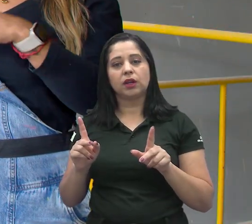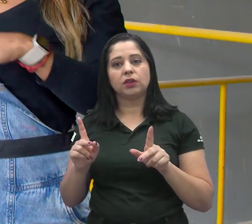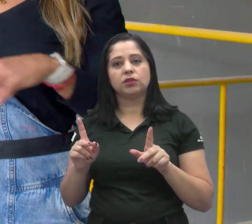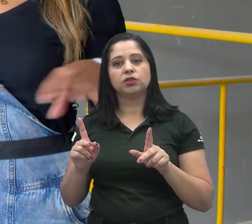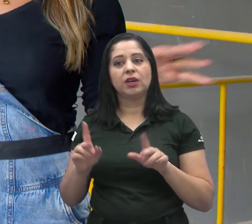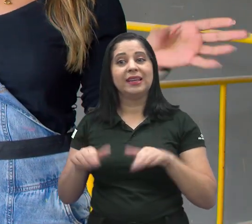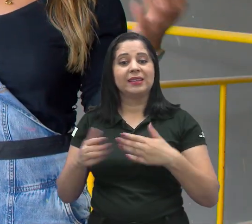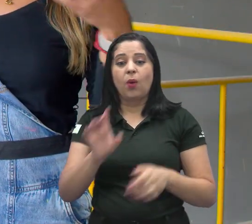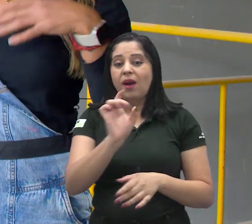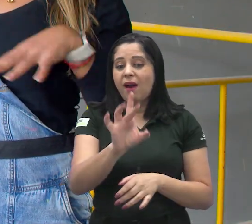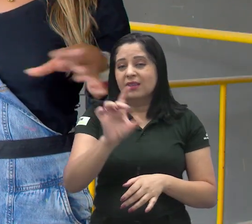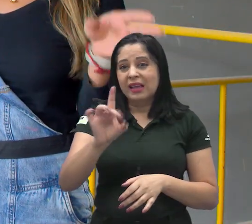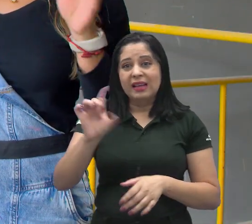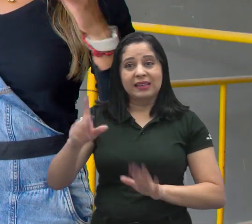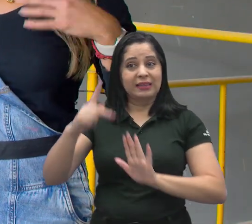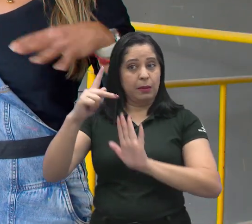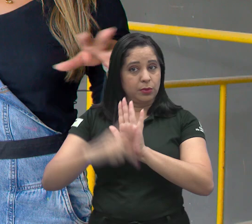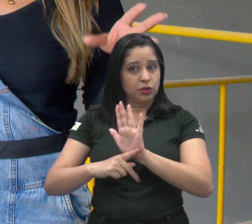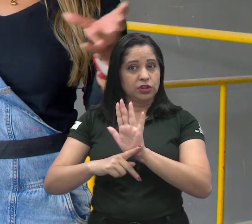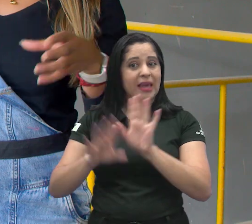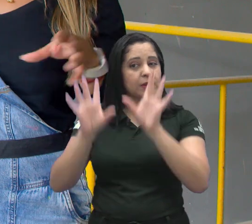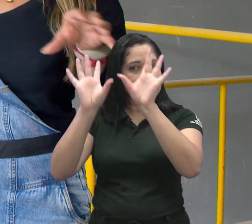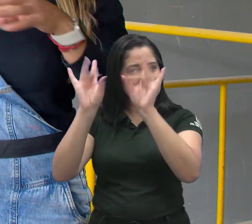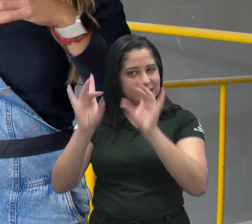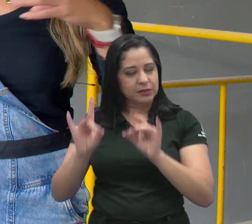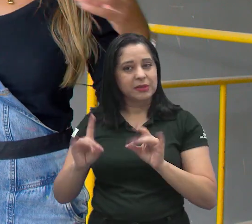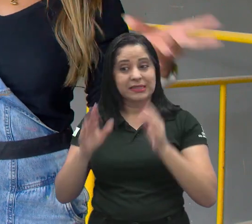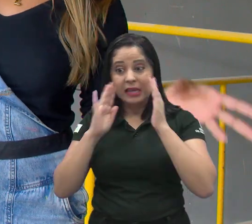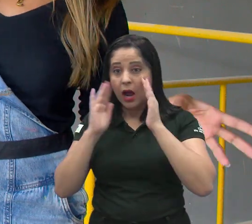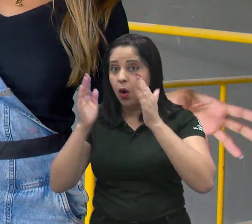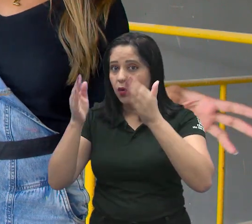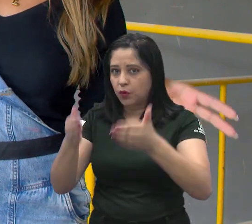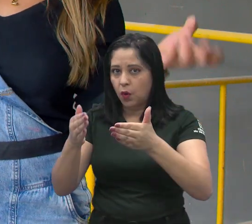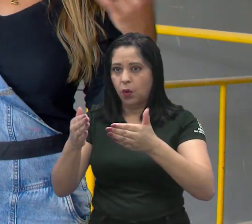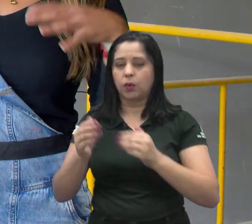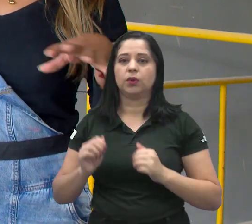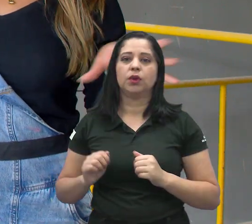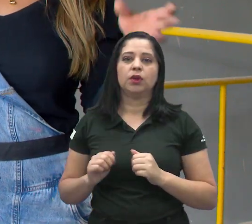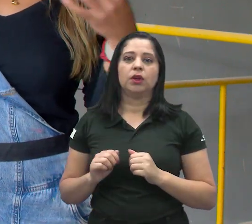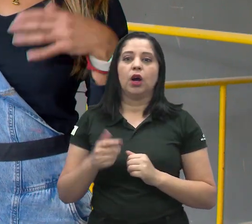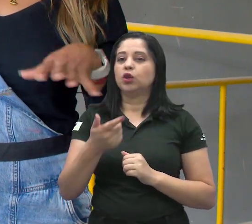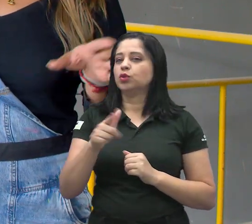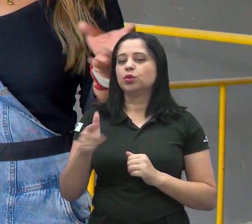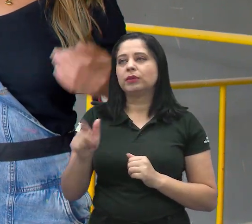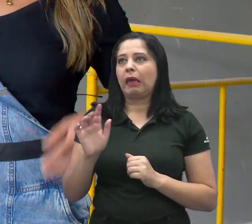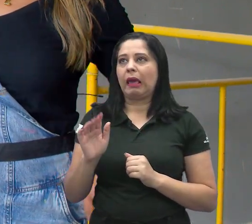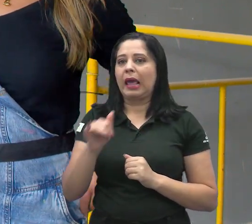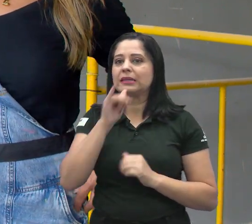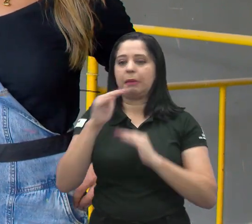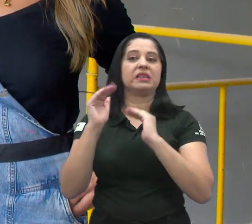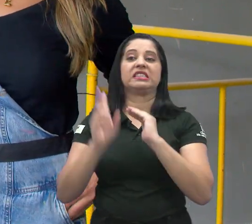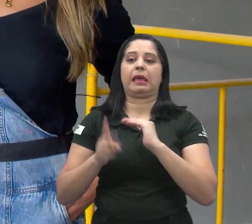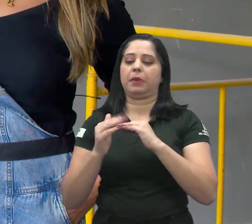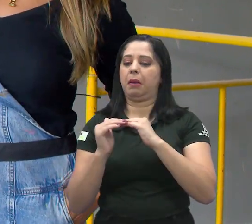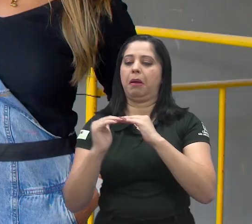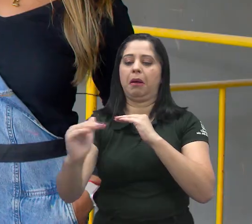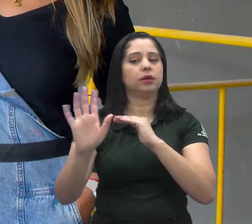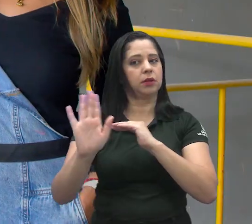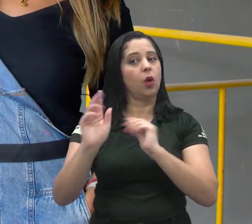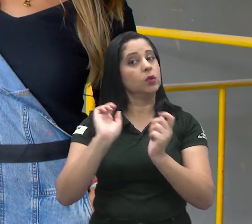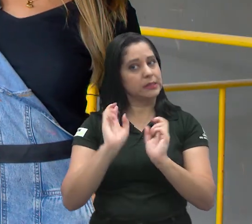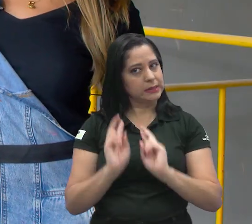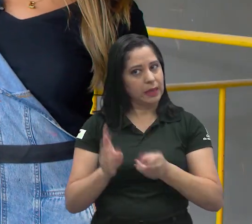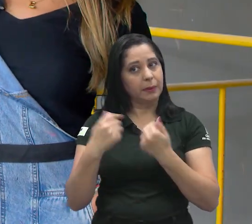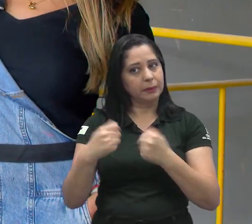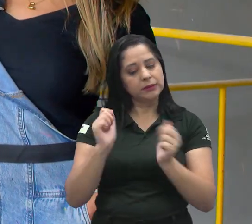projeto ele é muito específico, por isso hoje eu não tenho uma forma padrão de trabalhar, eu vou adaptando isso conforme a necessidade do projeto.